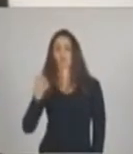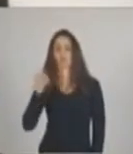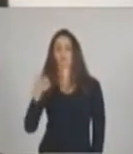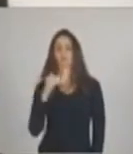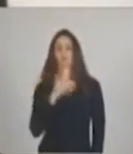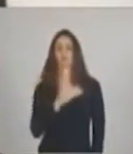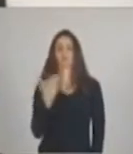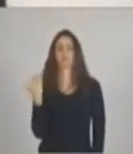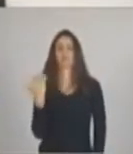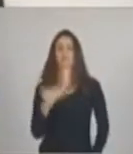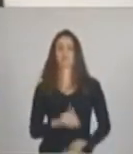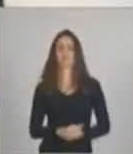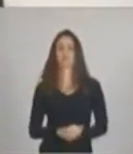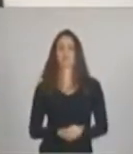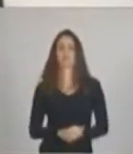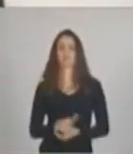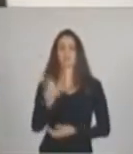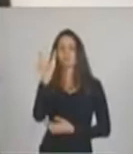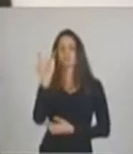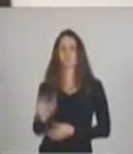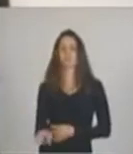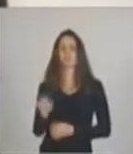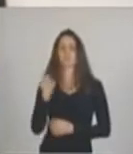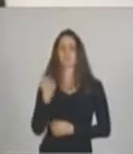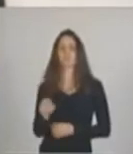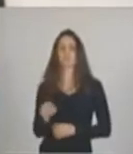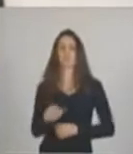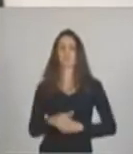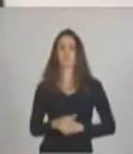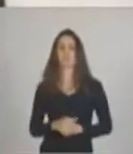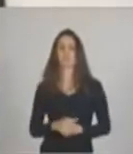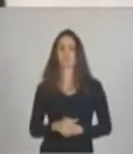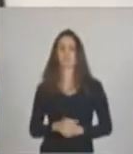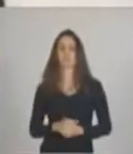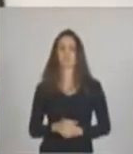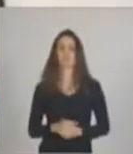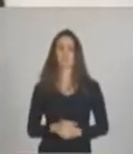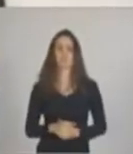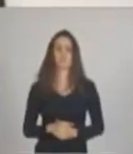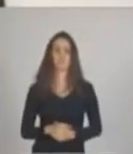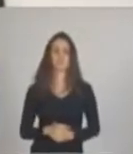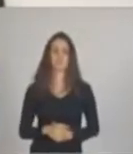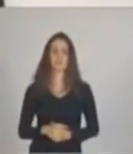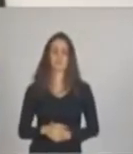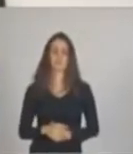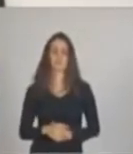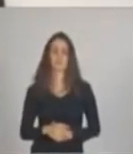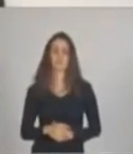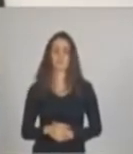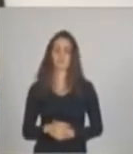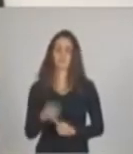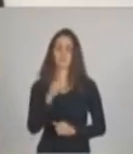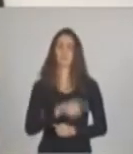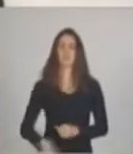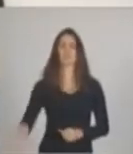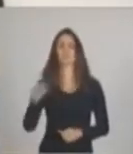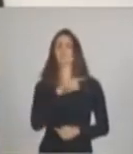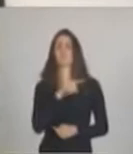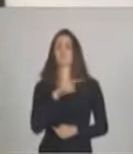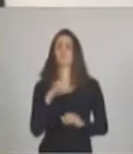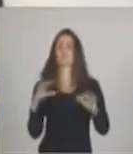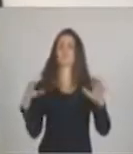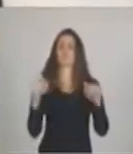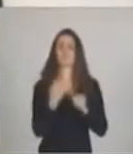Ecoporanga, uma pessoa do meu trato e que todos nós que